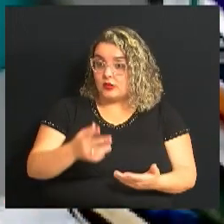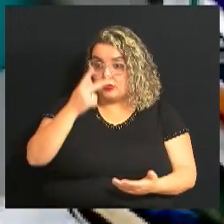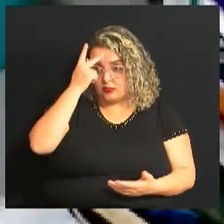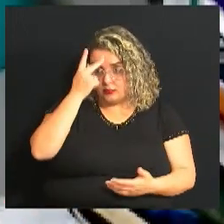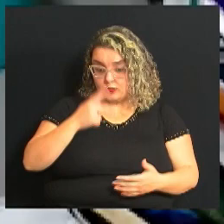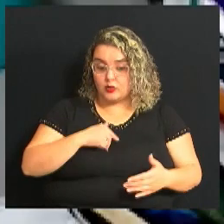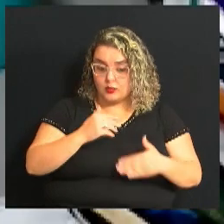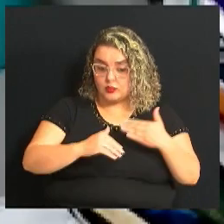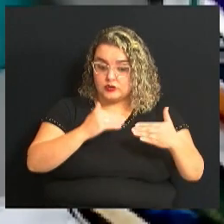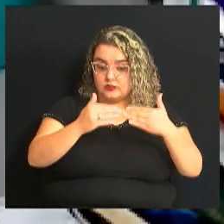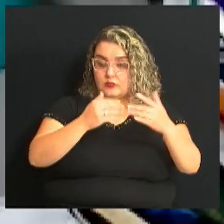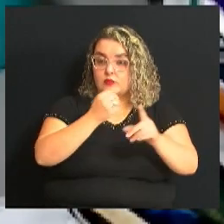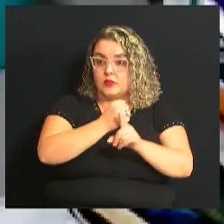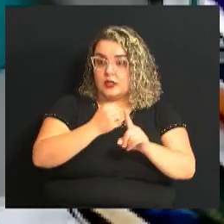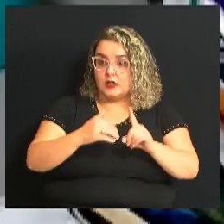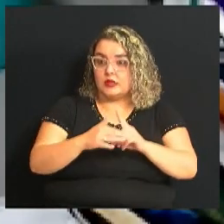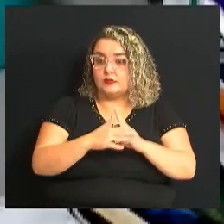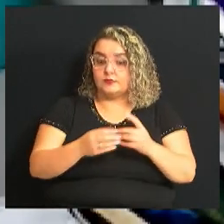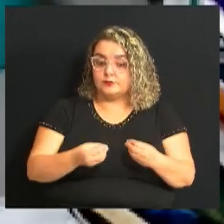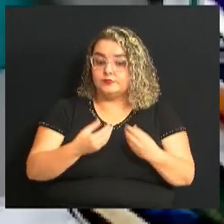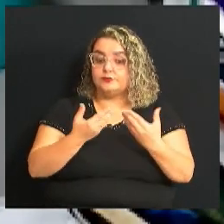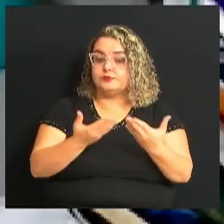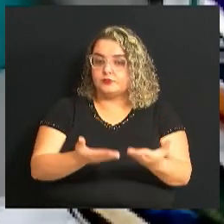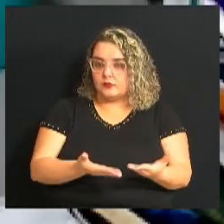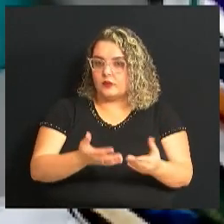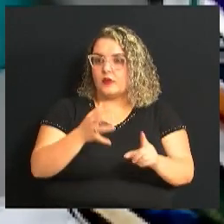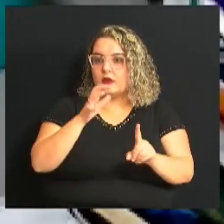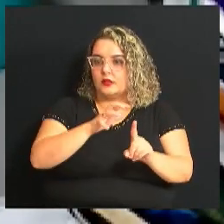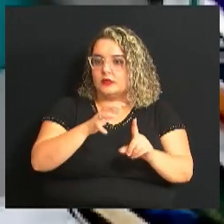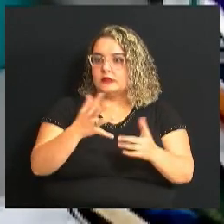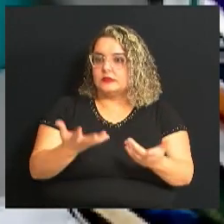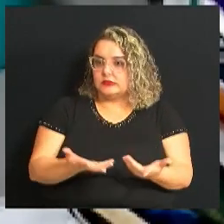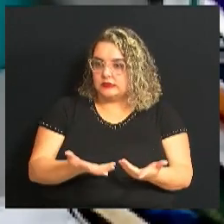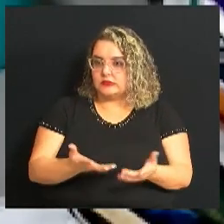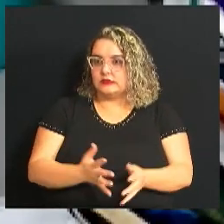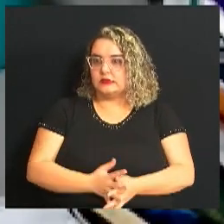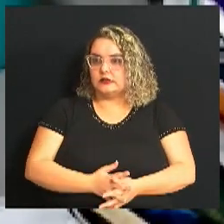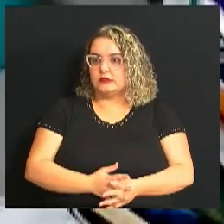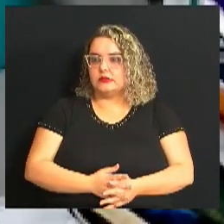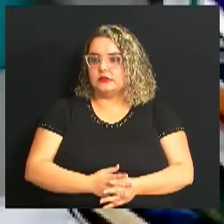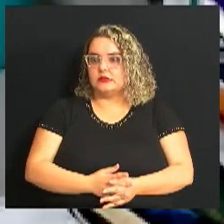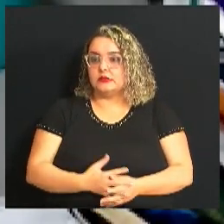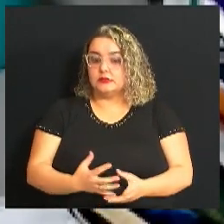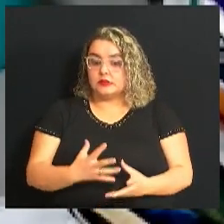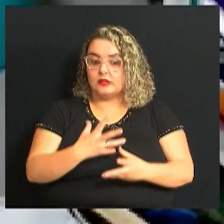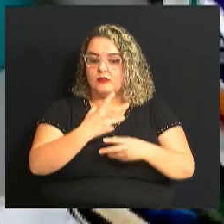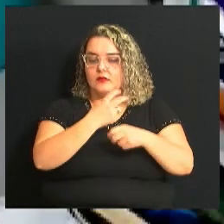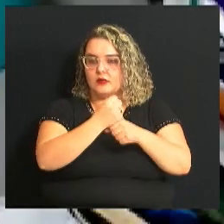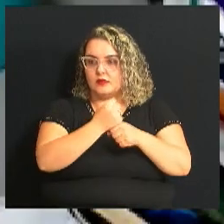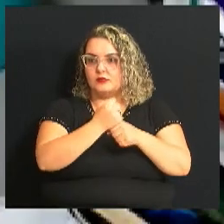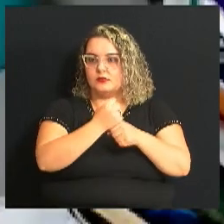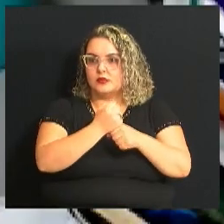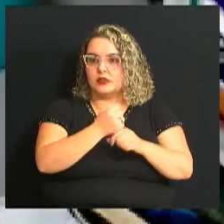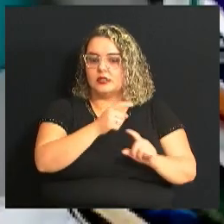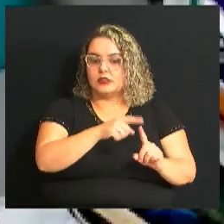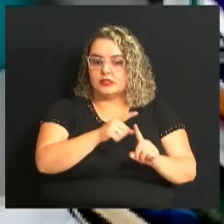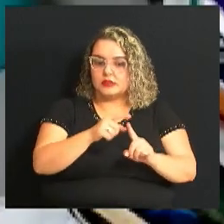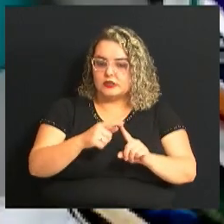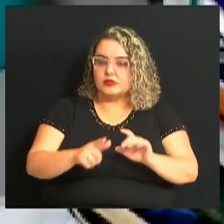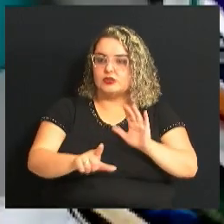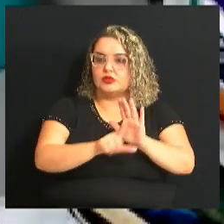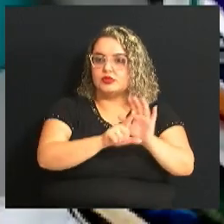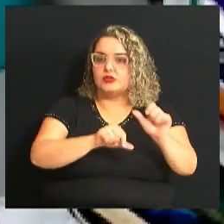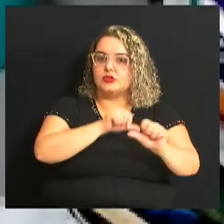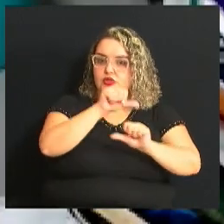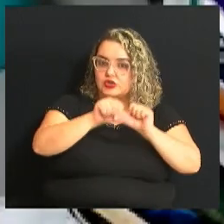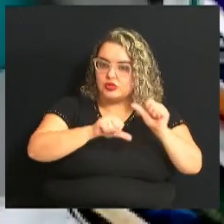desenvolvimento social traz esse impacto e essa força para que esse tipo de legislação seja alterado,